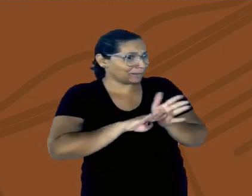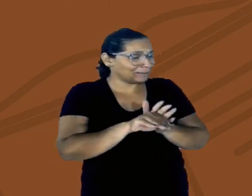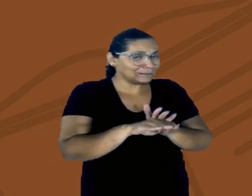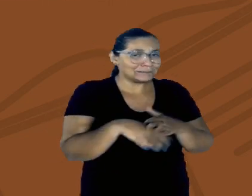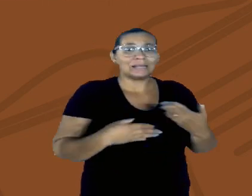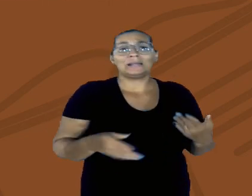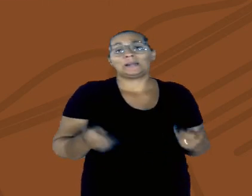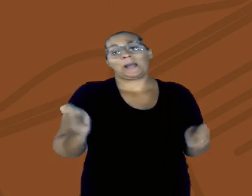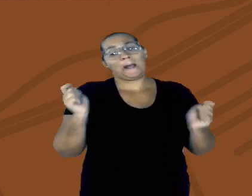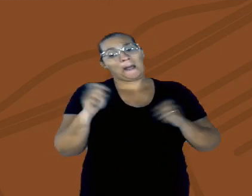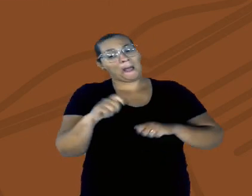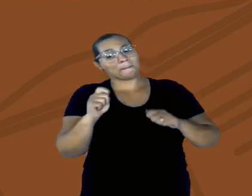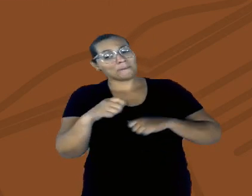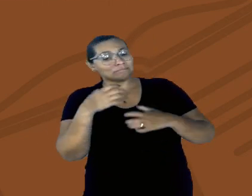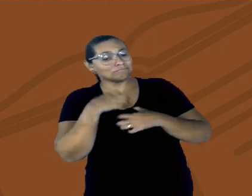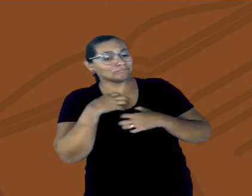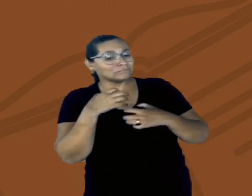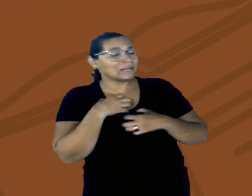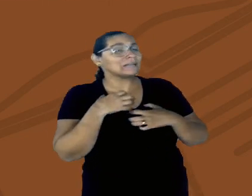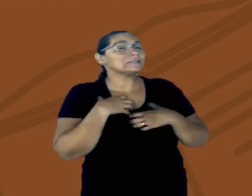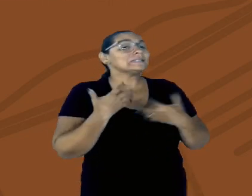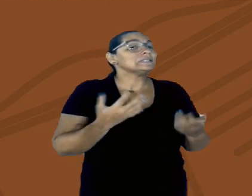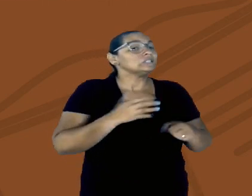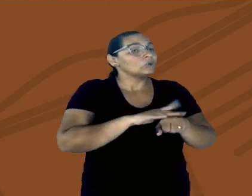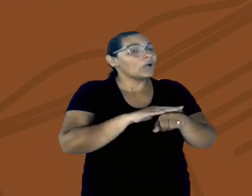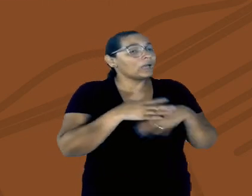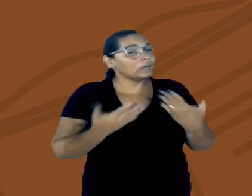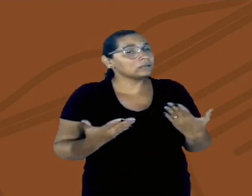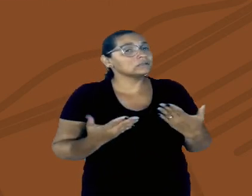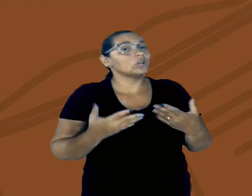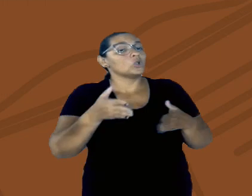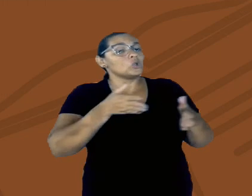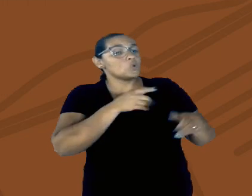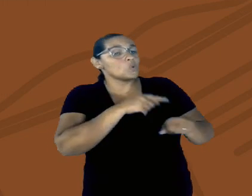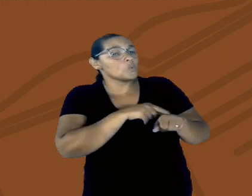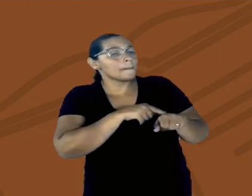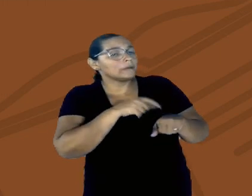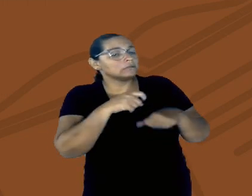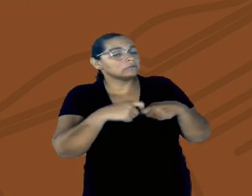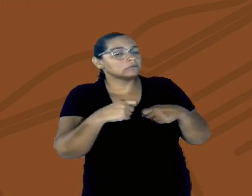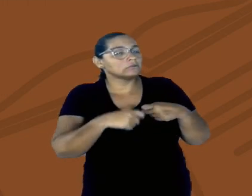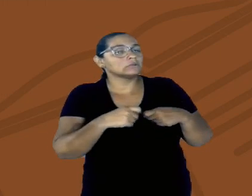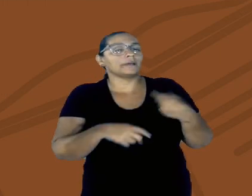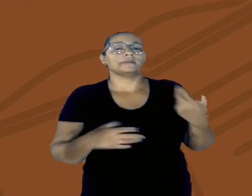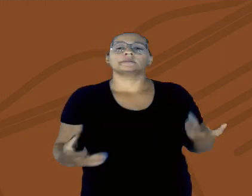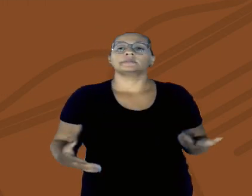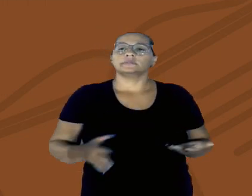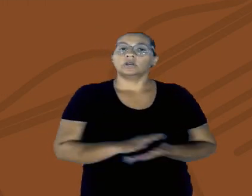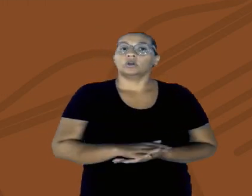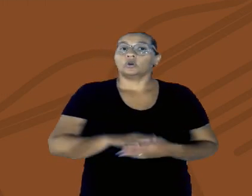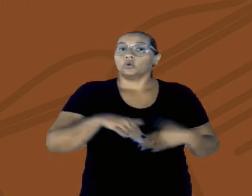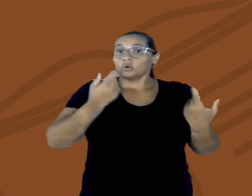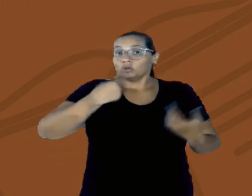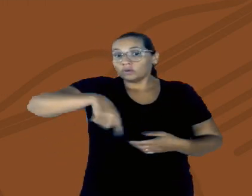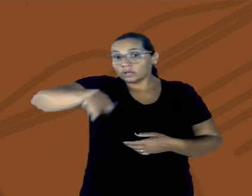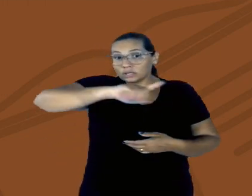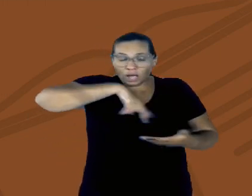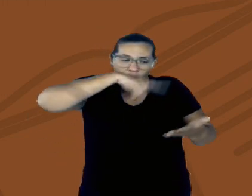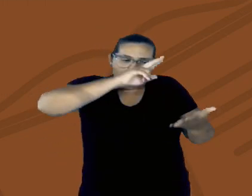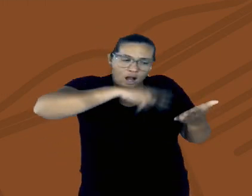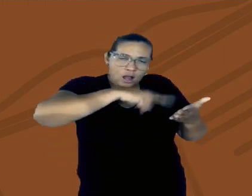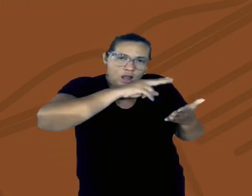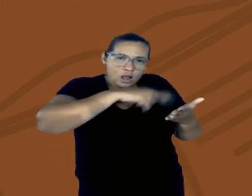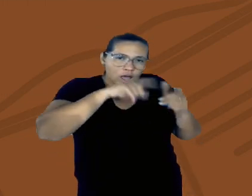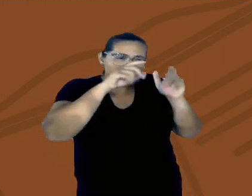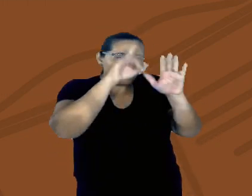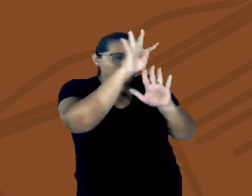que podem lhe contaminar enquanto você faz sexo. Então, ao ler esse enunciado, ao